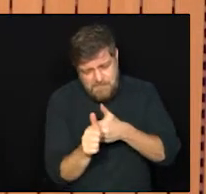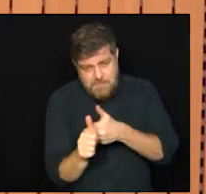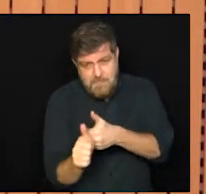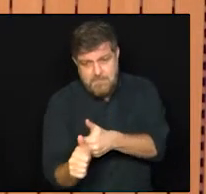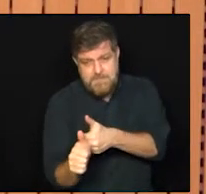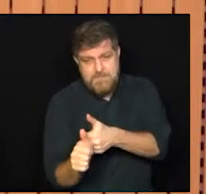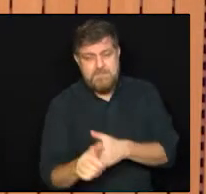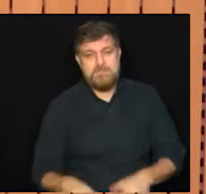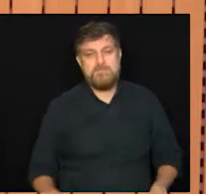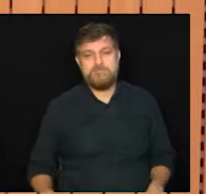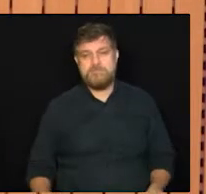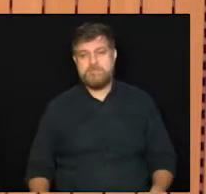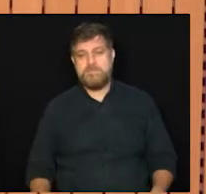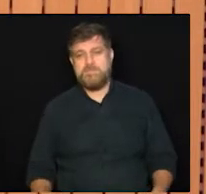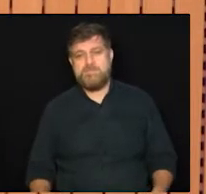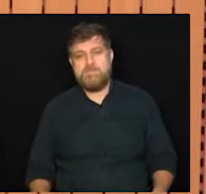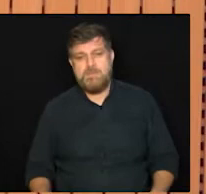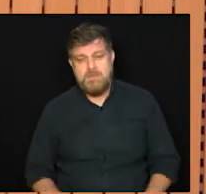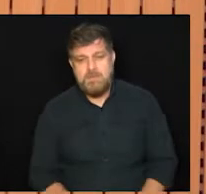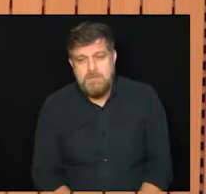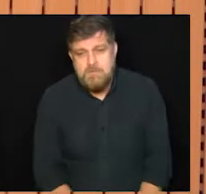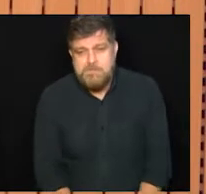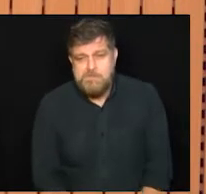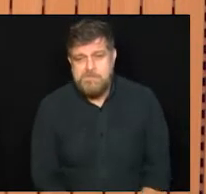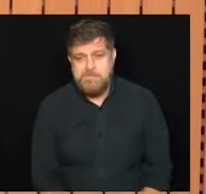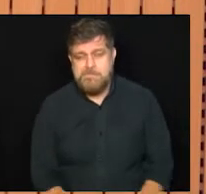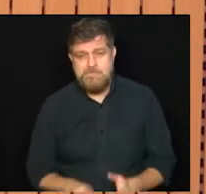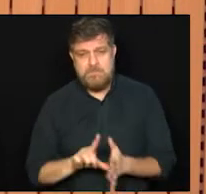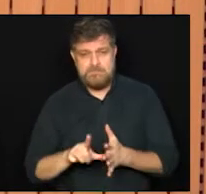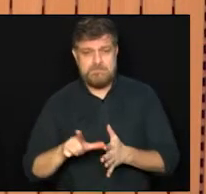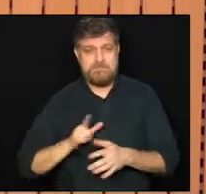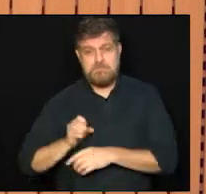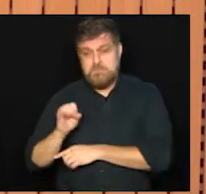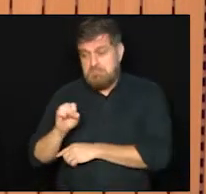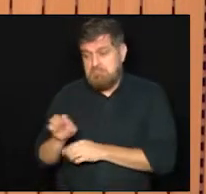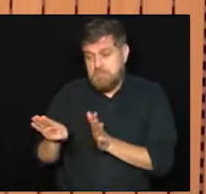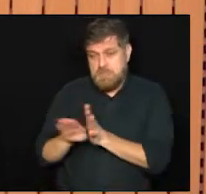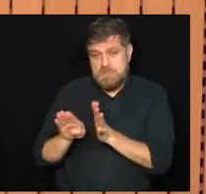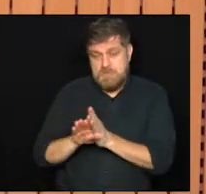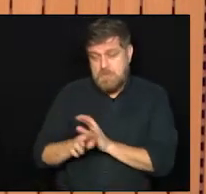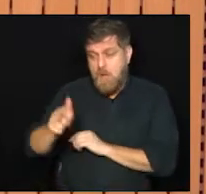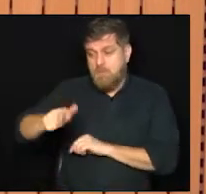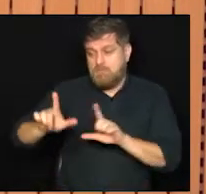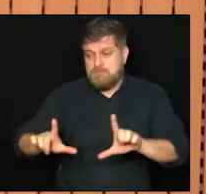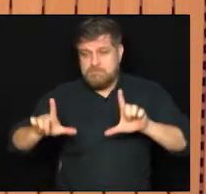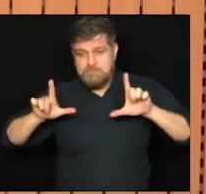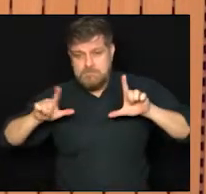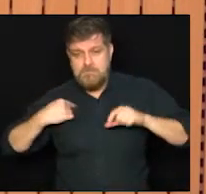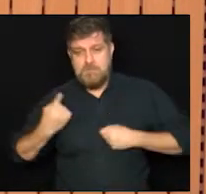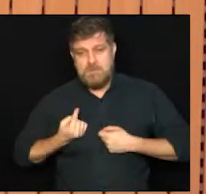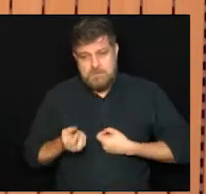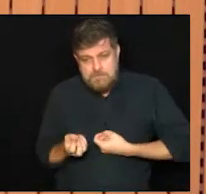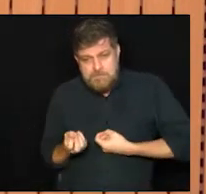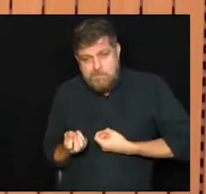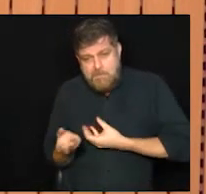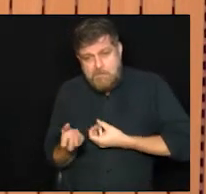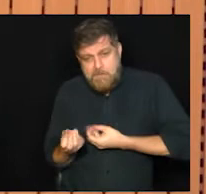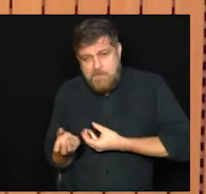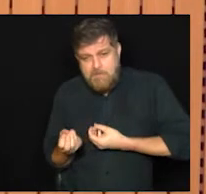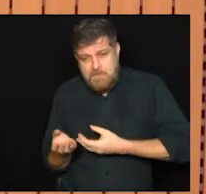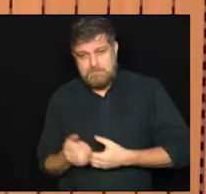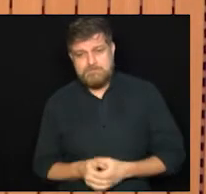desse setor. Depois, se entrar mais alguém aí, a gente comunica.